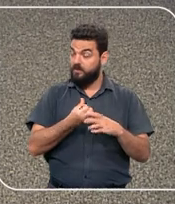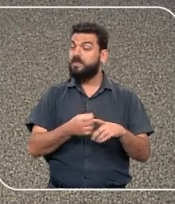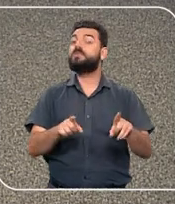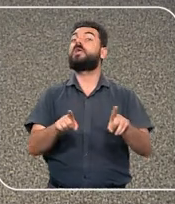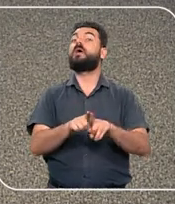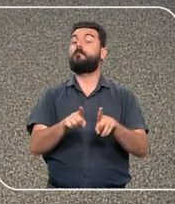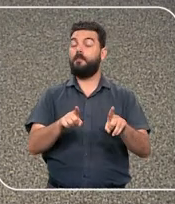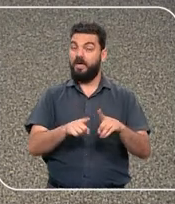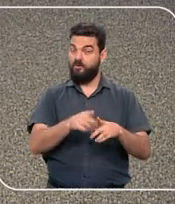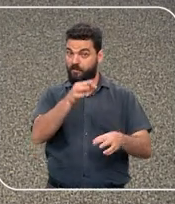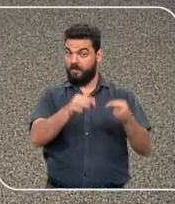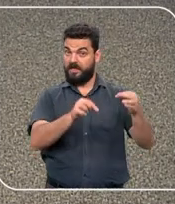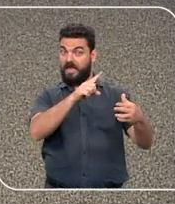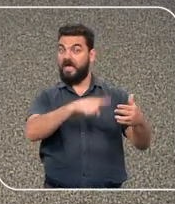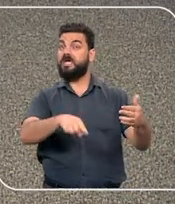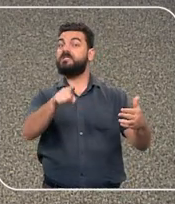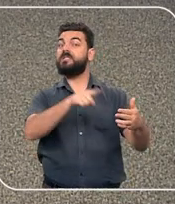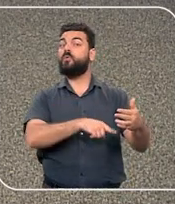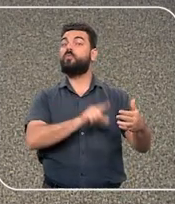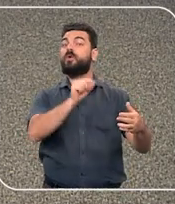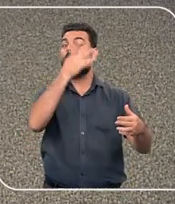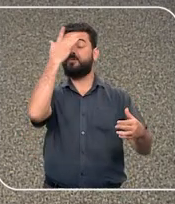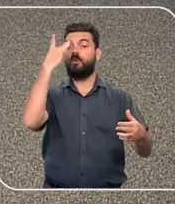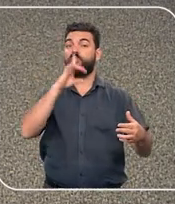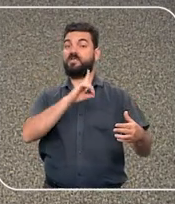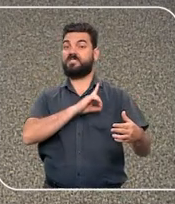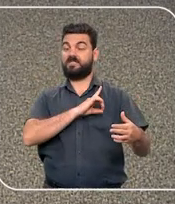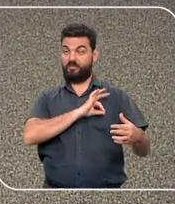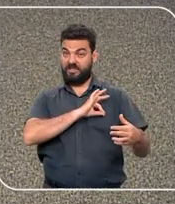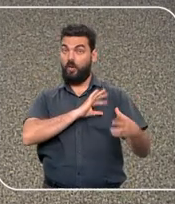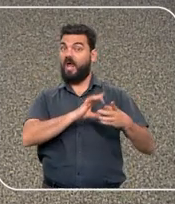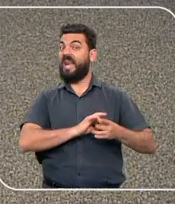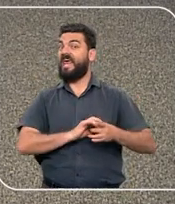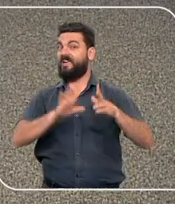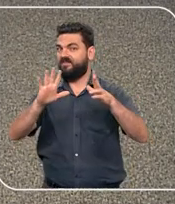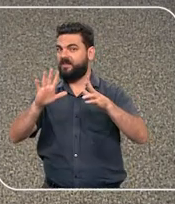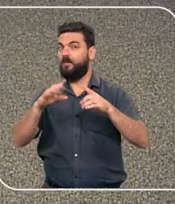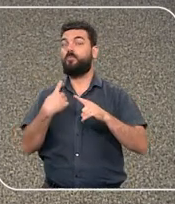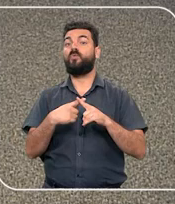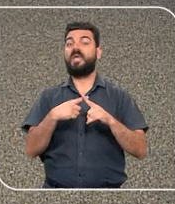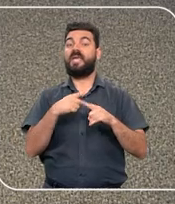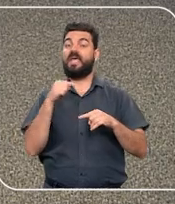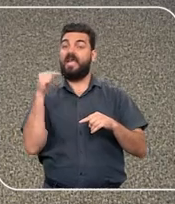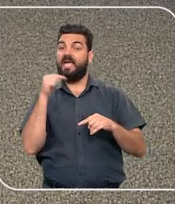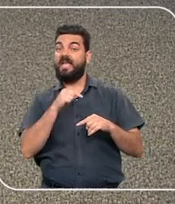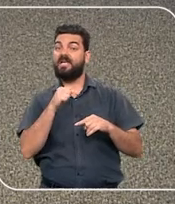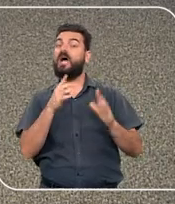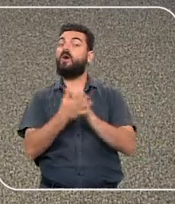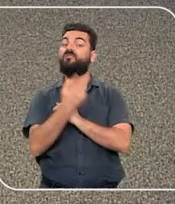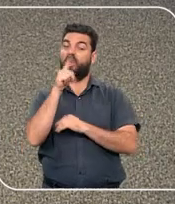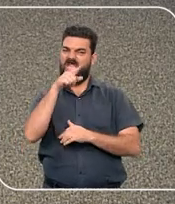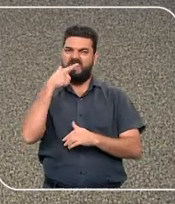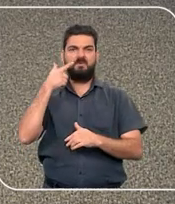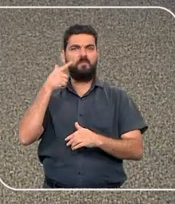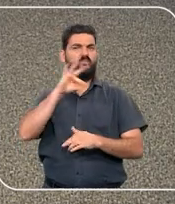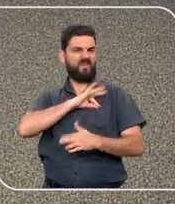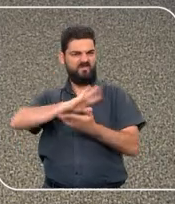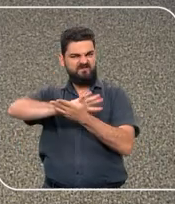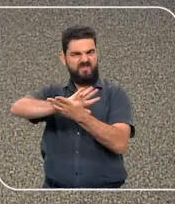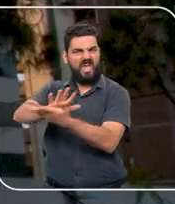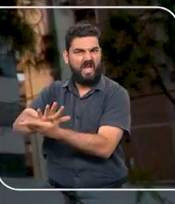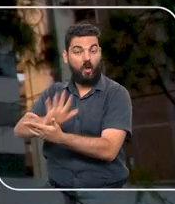sexta turma também anulou o julgamento que resultou na absolvição de policiais militares acusados de tortura em Minas